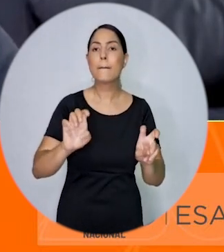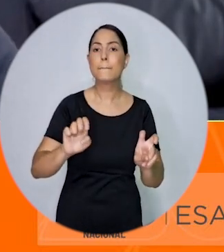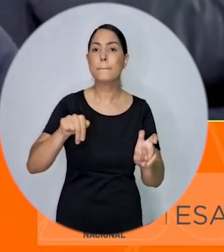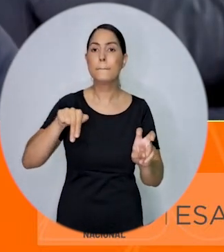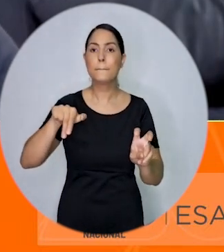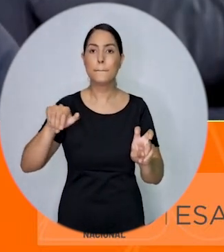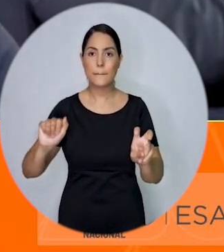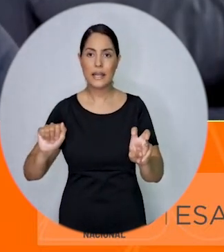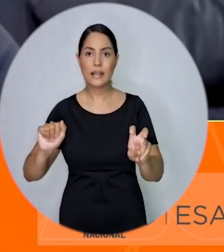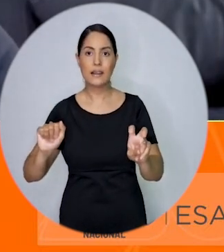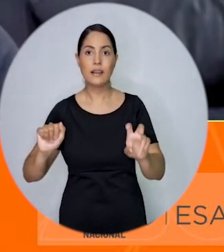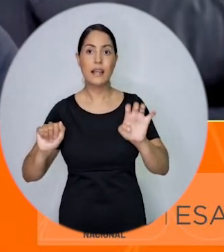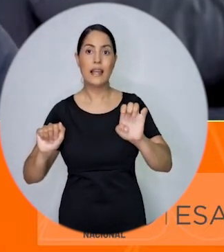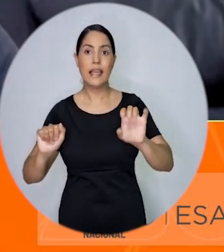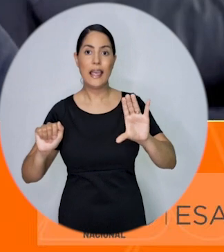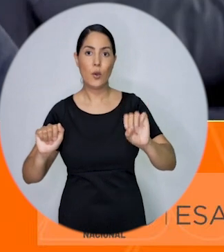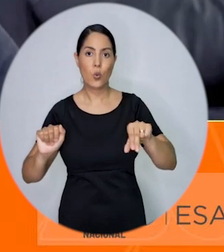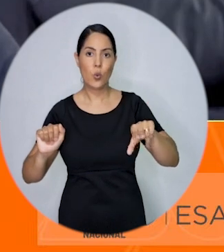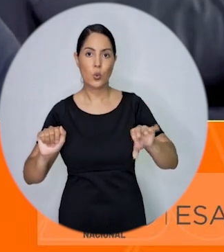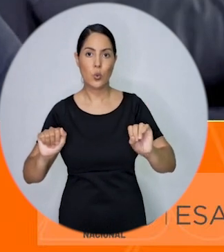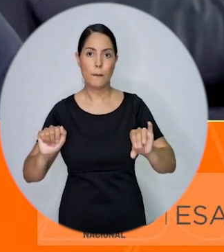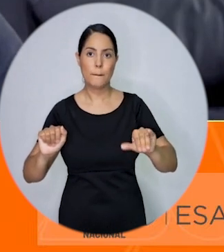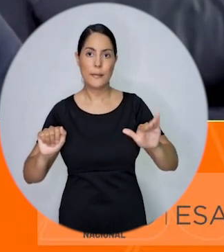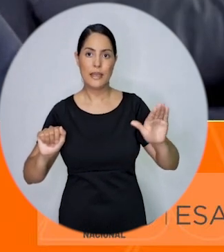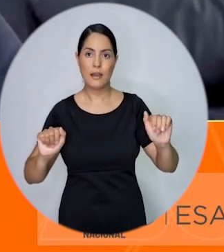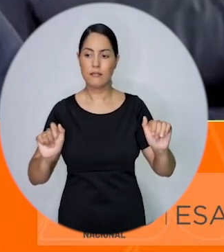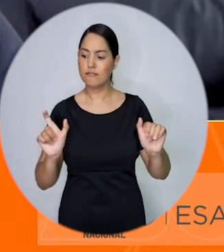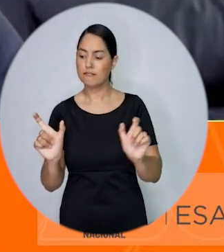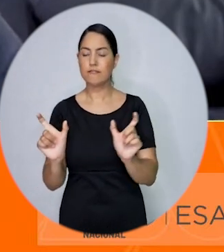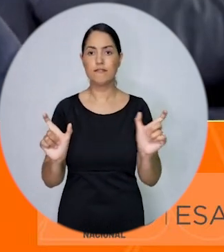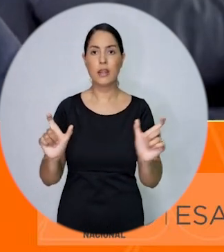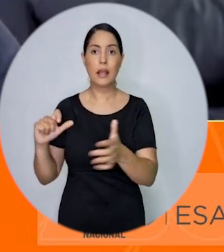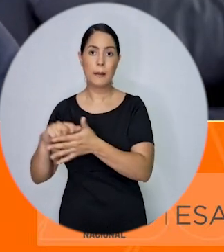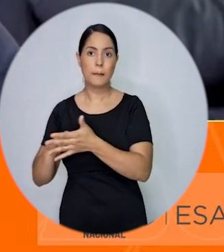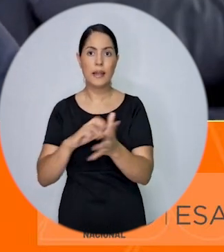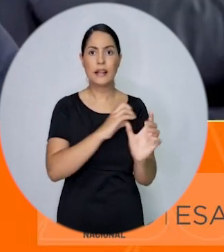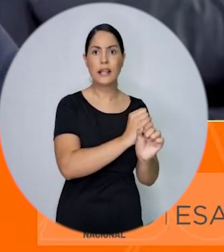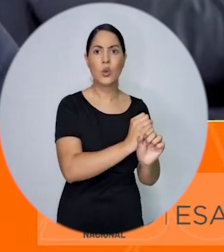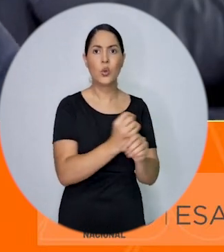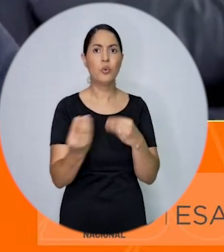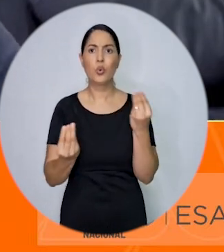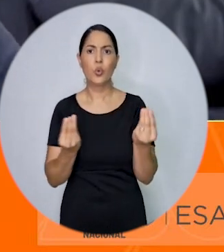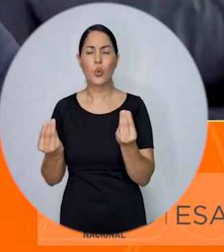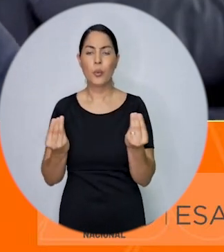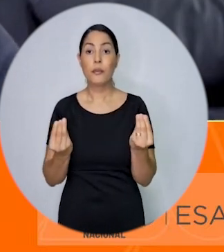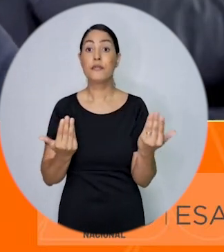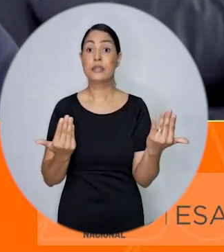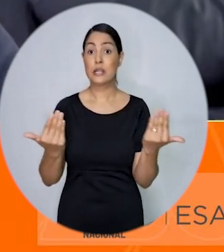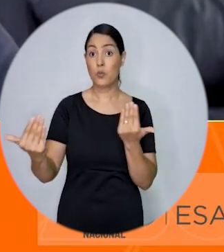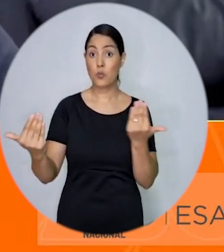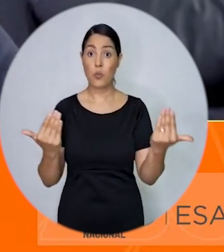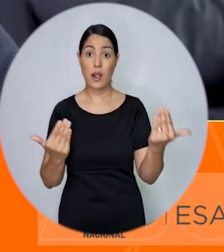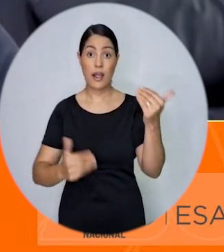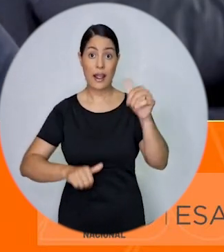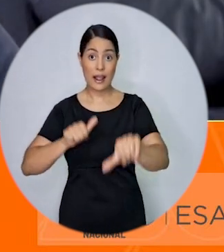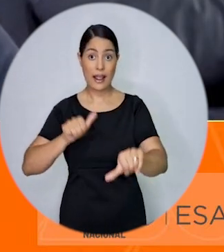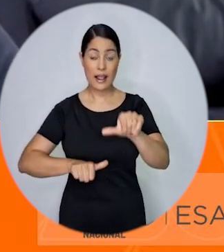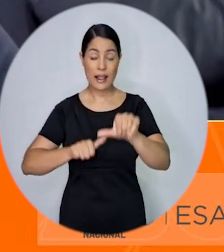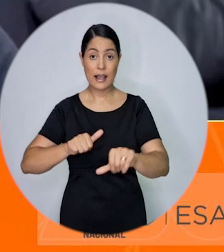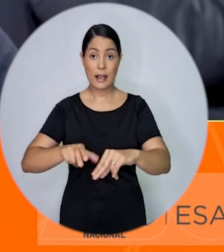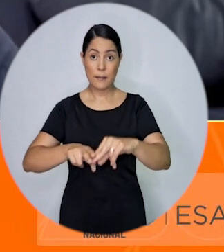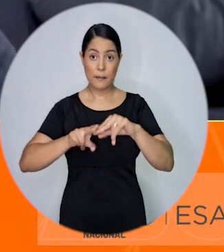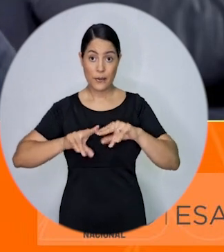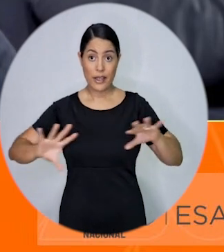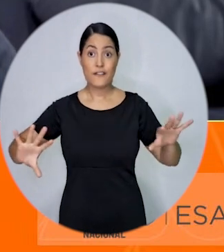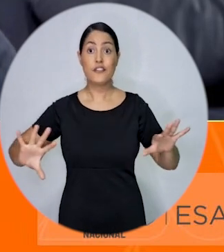em pena e economia, eu, na verdade, vou fazer uma análise para demonstrar que existe